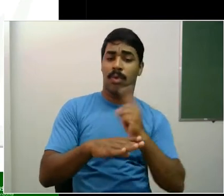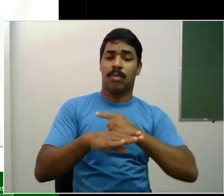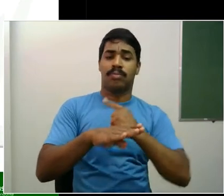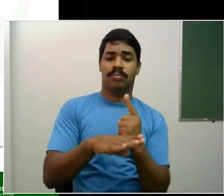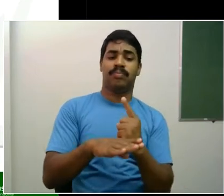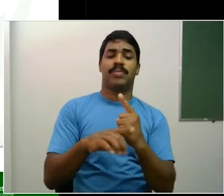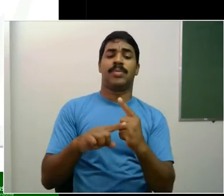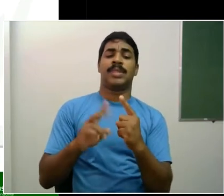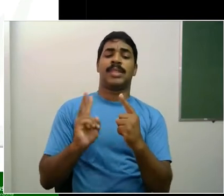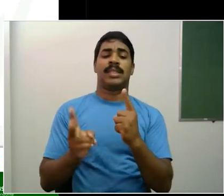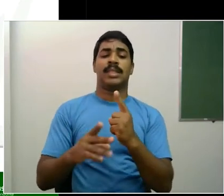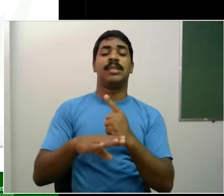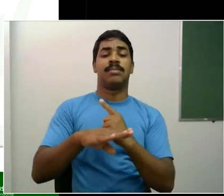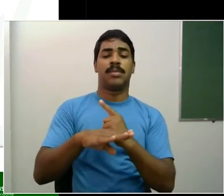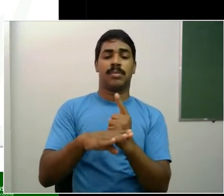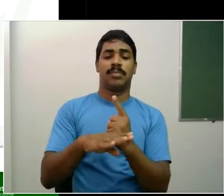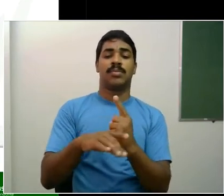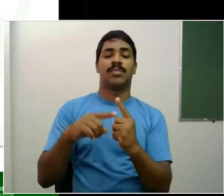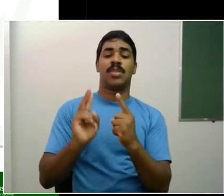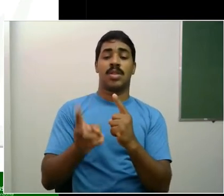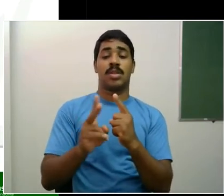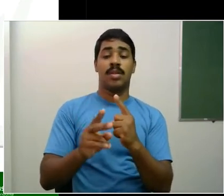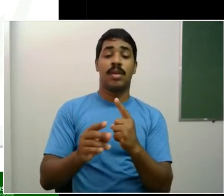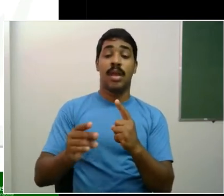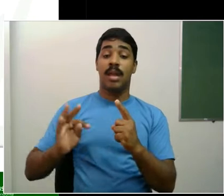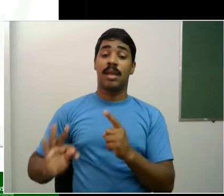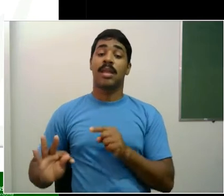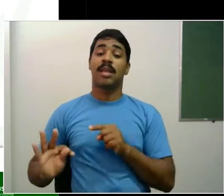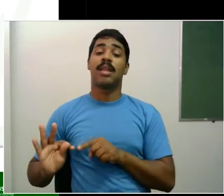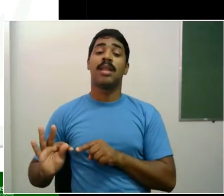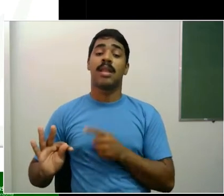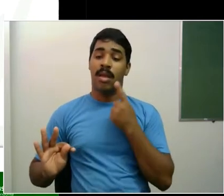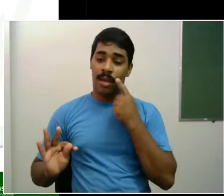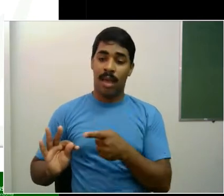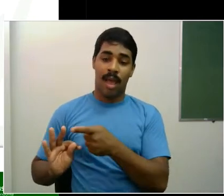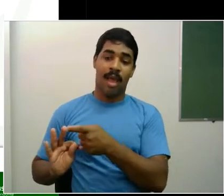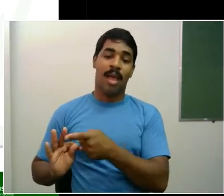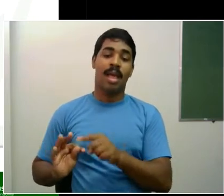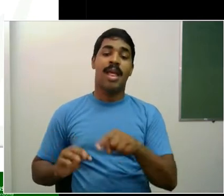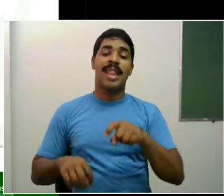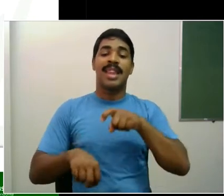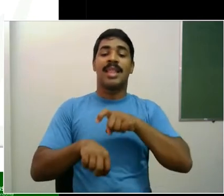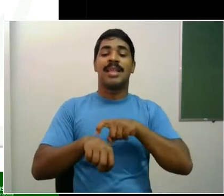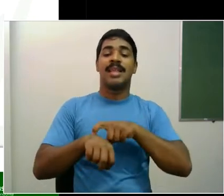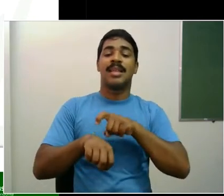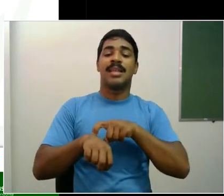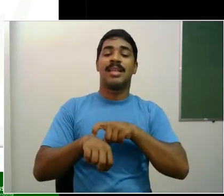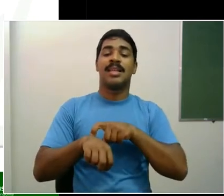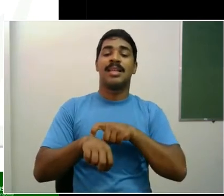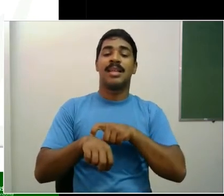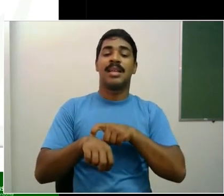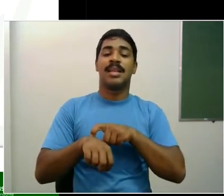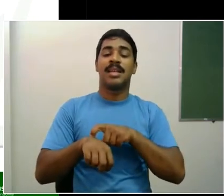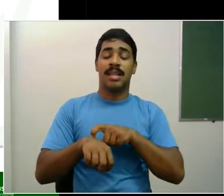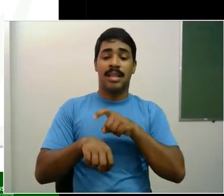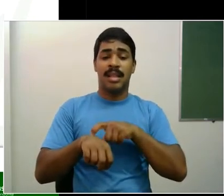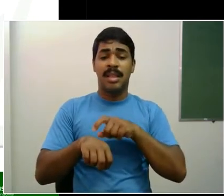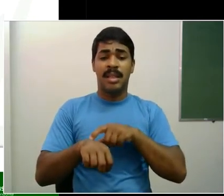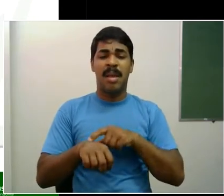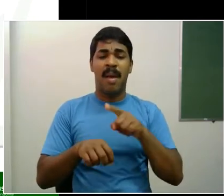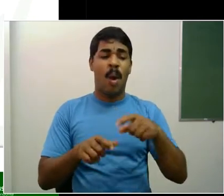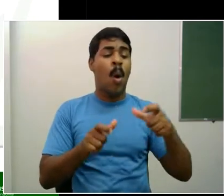constante, velocidade que não se altera. E o t é o tempo ou também instante. Muita gente confunde,